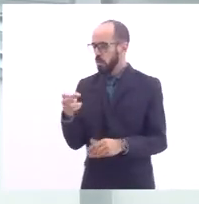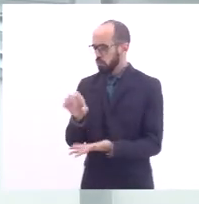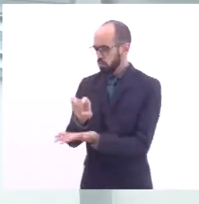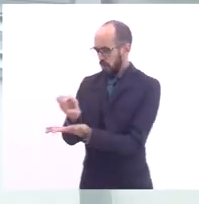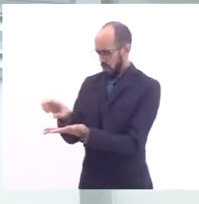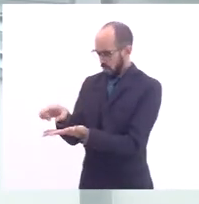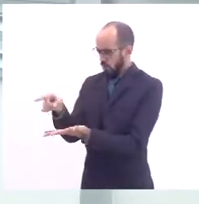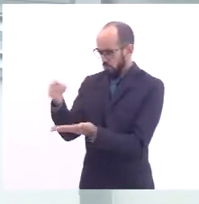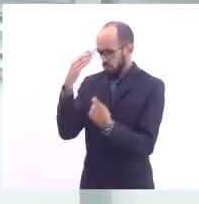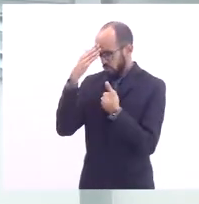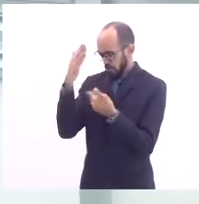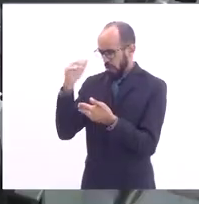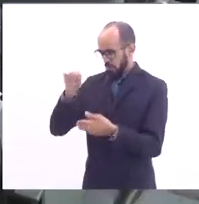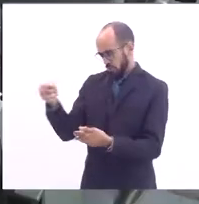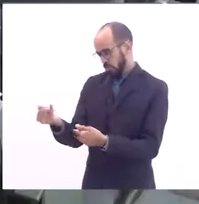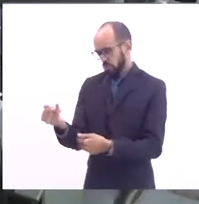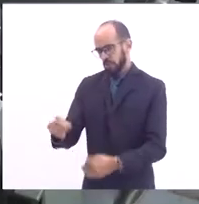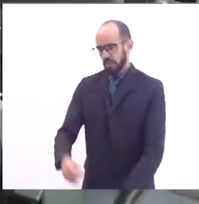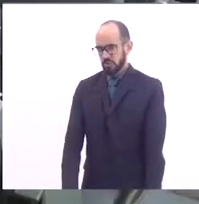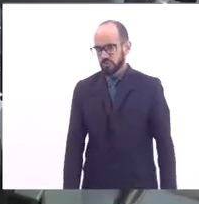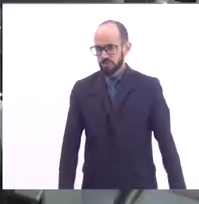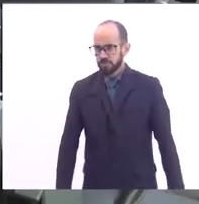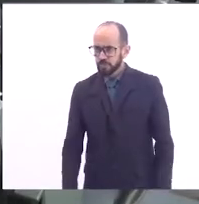de falar com vocês.